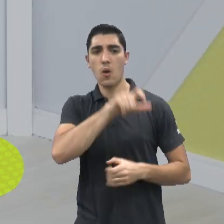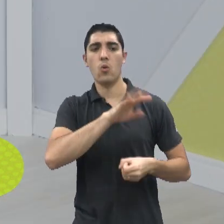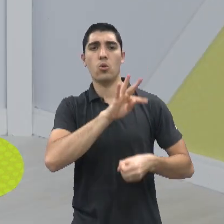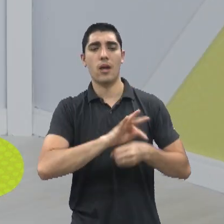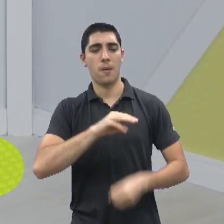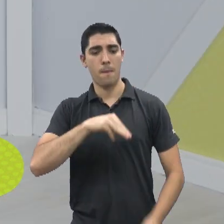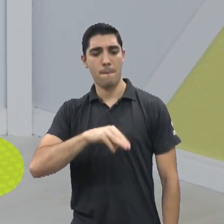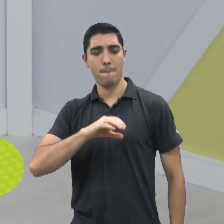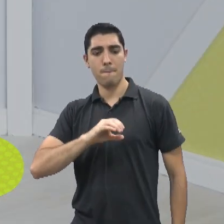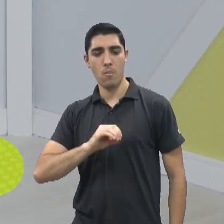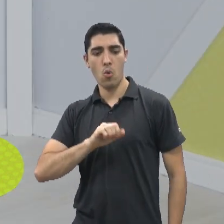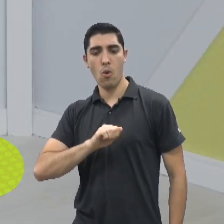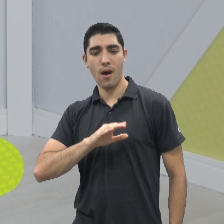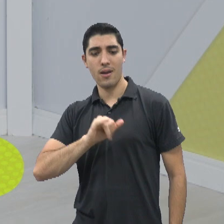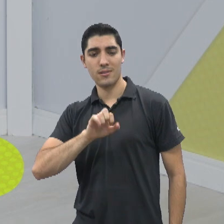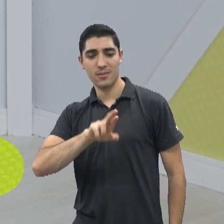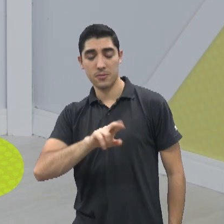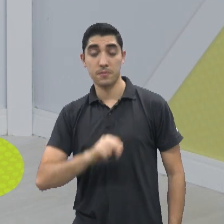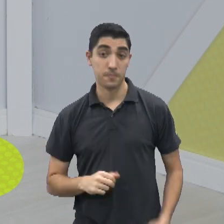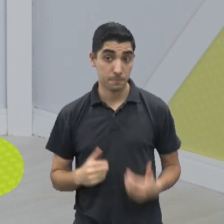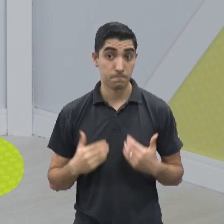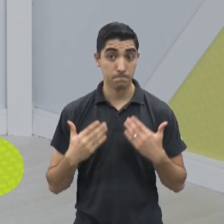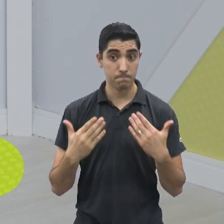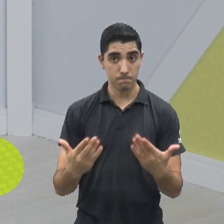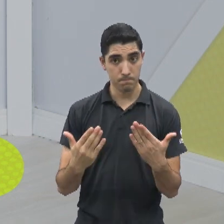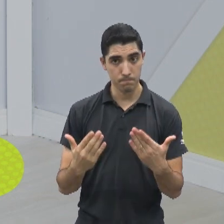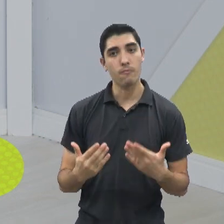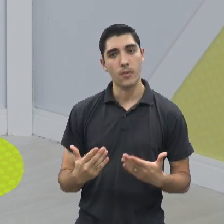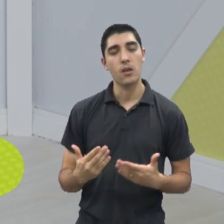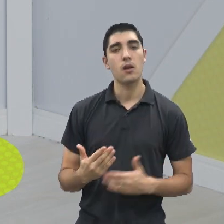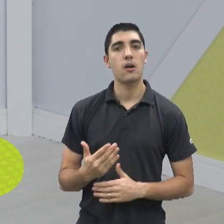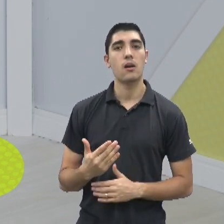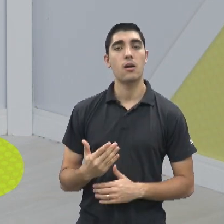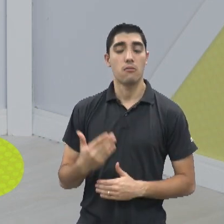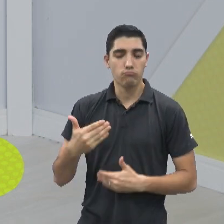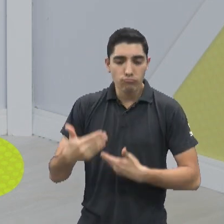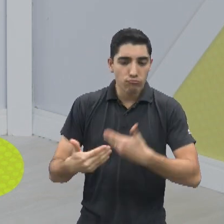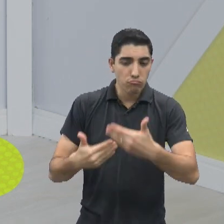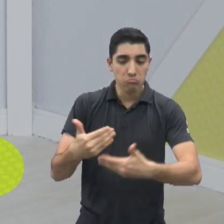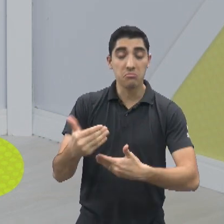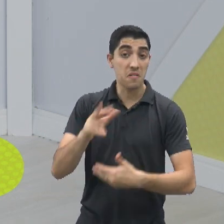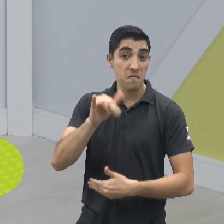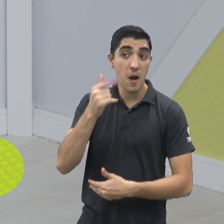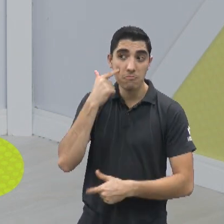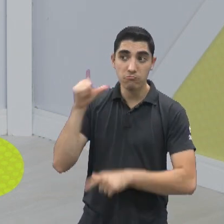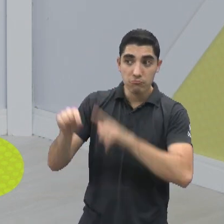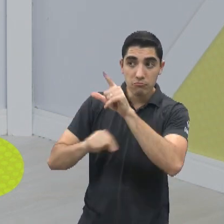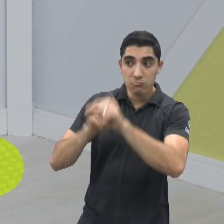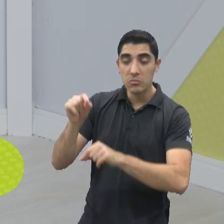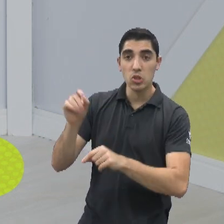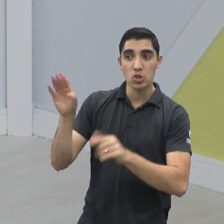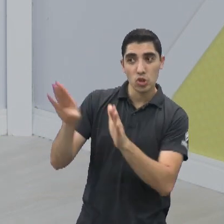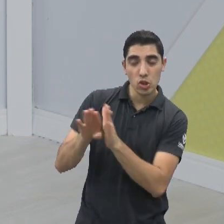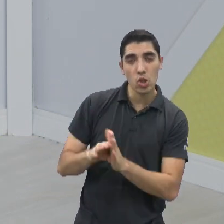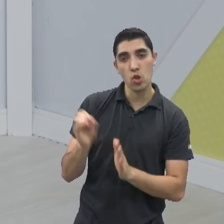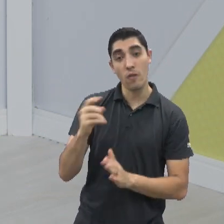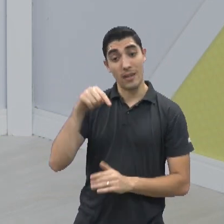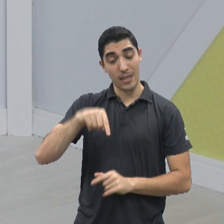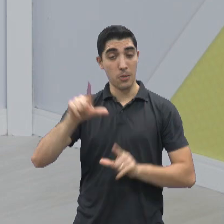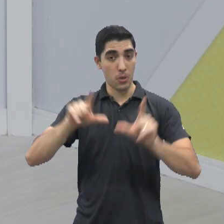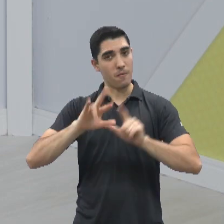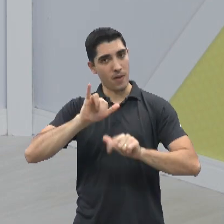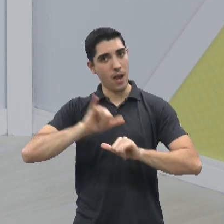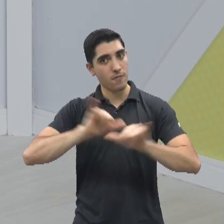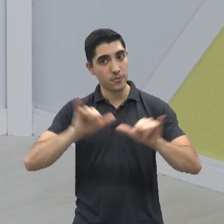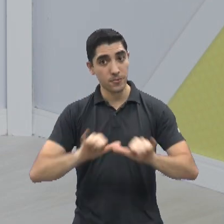o São José vai soltando os jogadores, né, a conta-gotas, e a gente vai trazendo aqui a informação no Hora do Esporte. E ainda falando